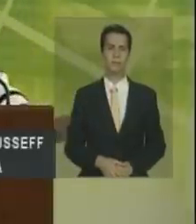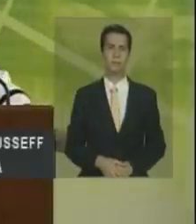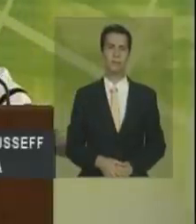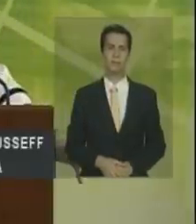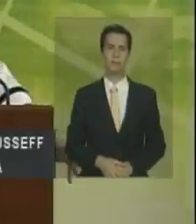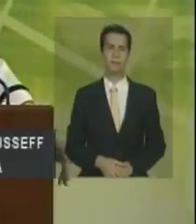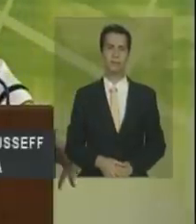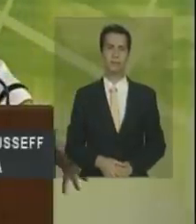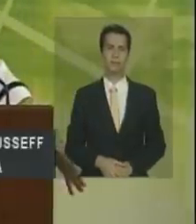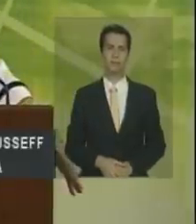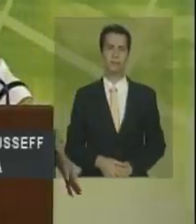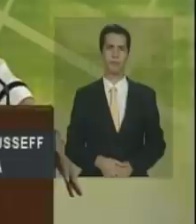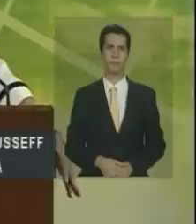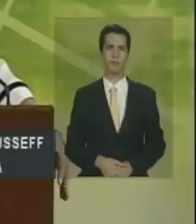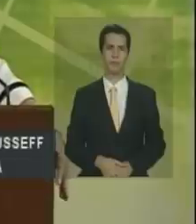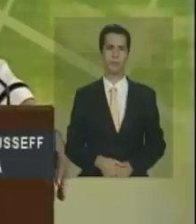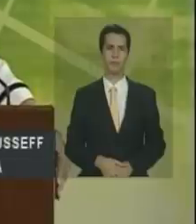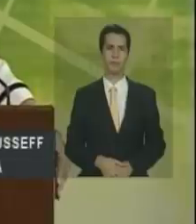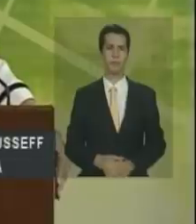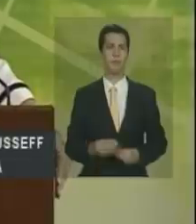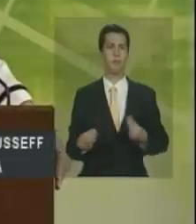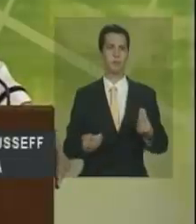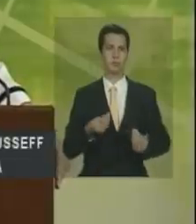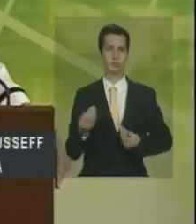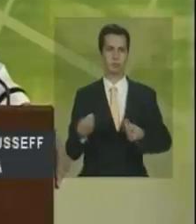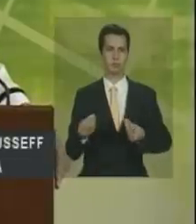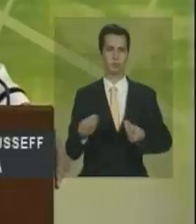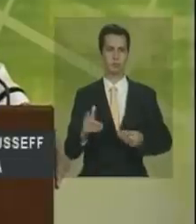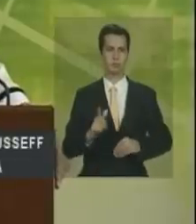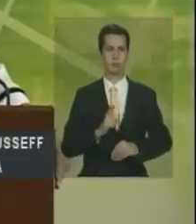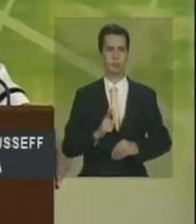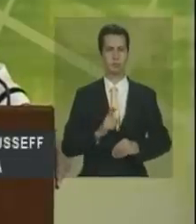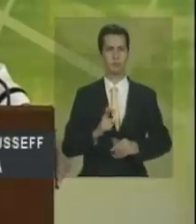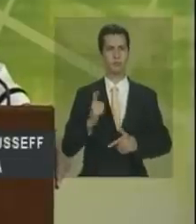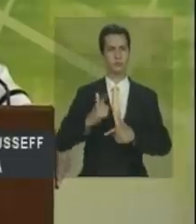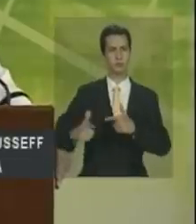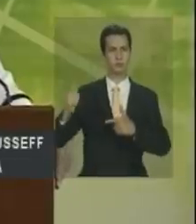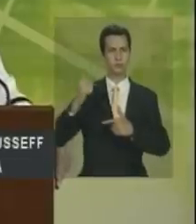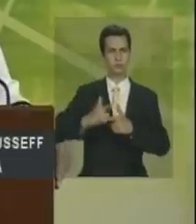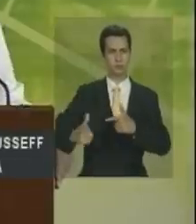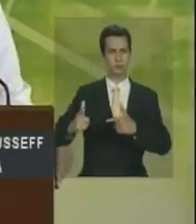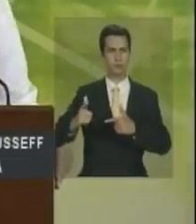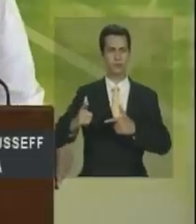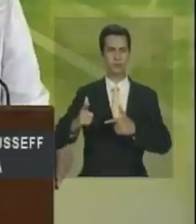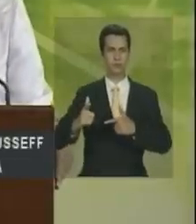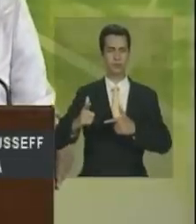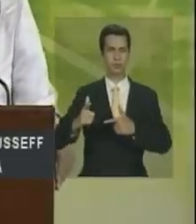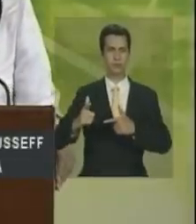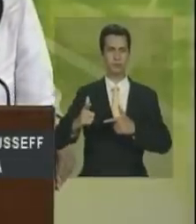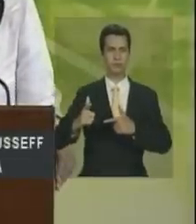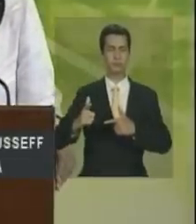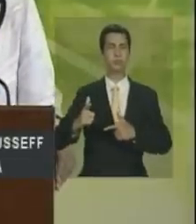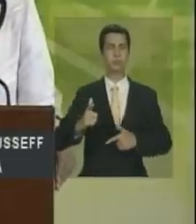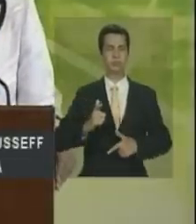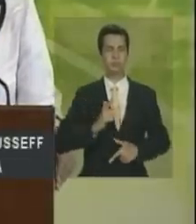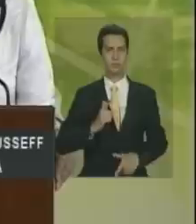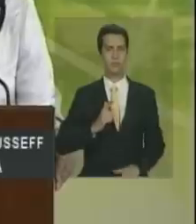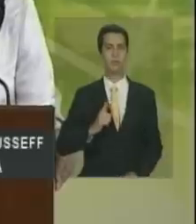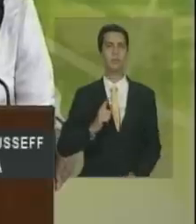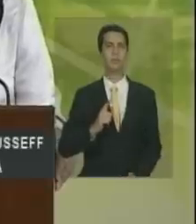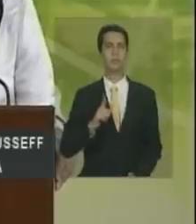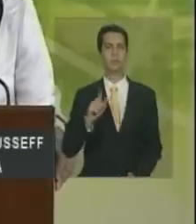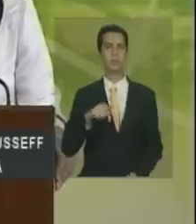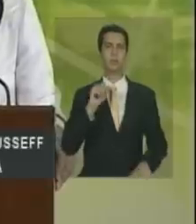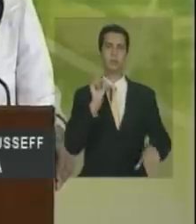a forma pela qual se trata a saída pela crise passa pela precarização